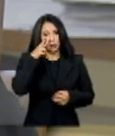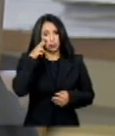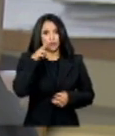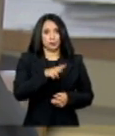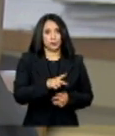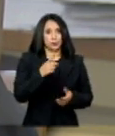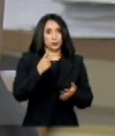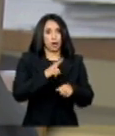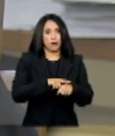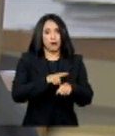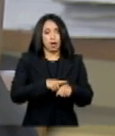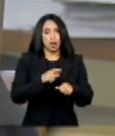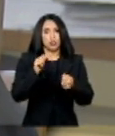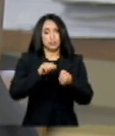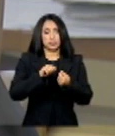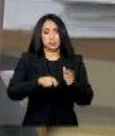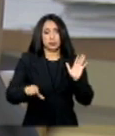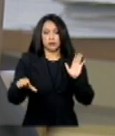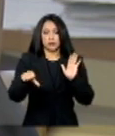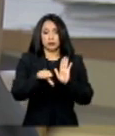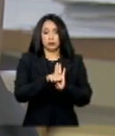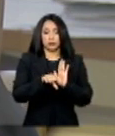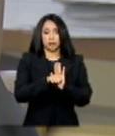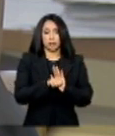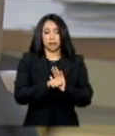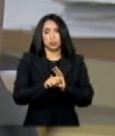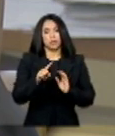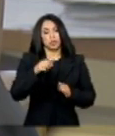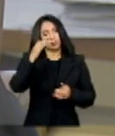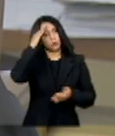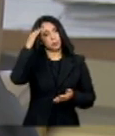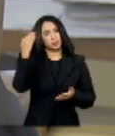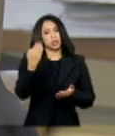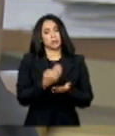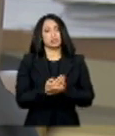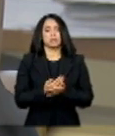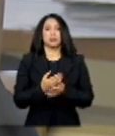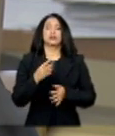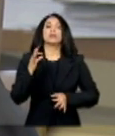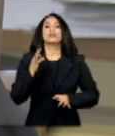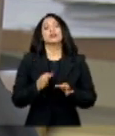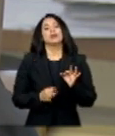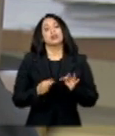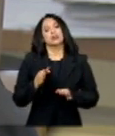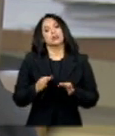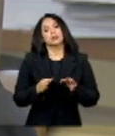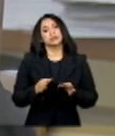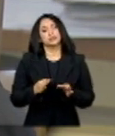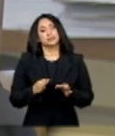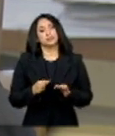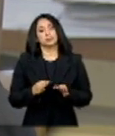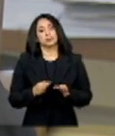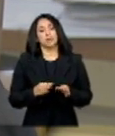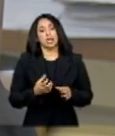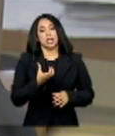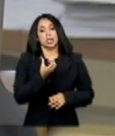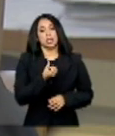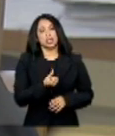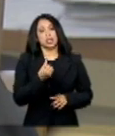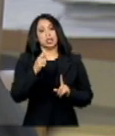infracional ou inexistindo ordem escrita da autoridade judiciária competente detenção de seis meses a